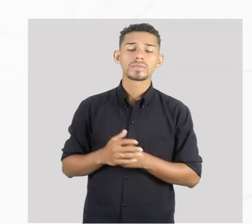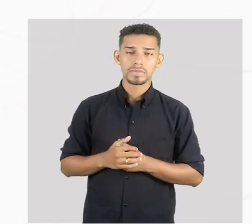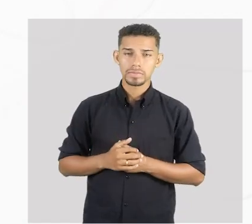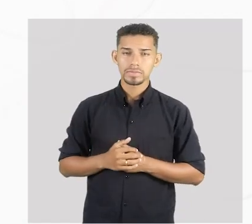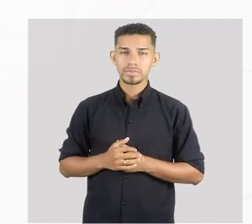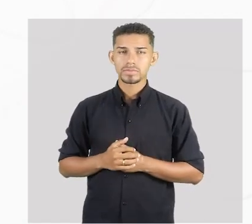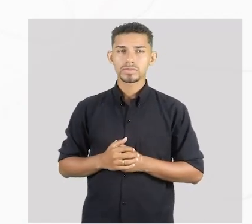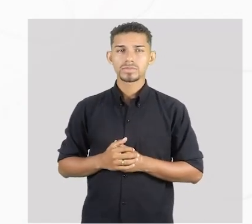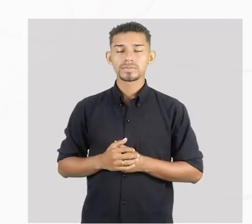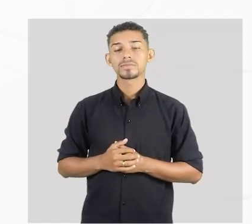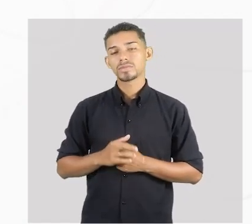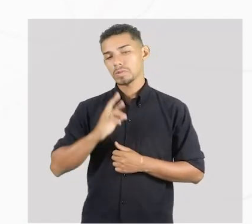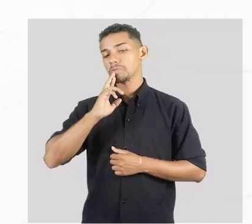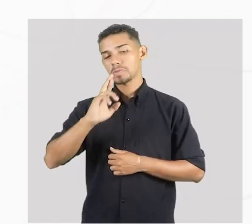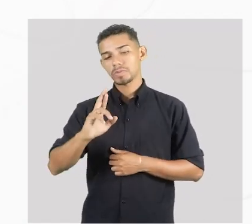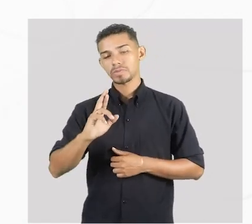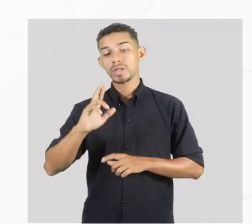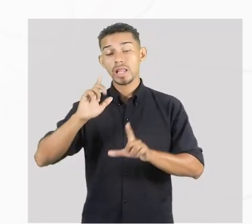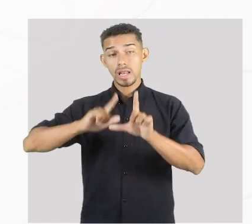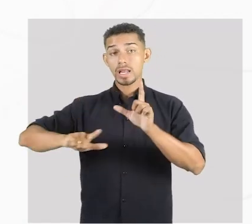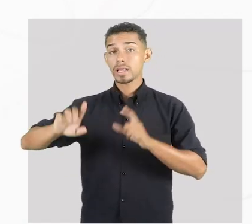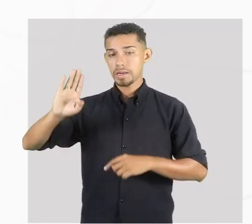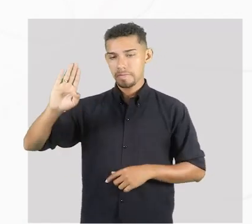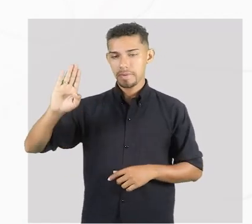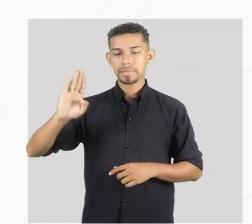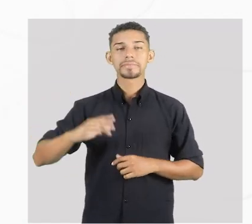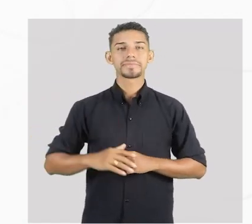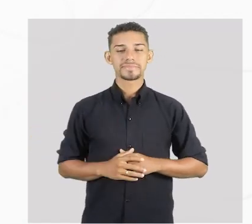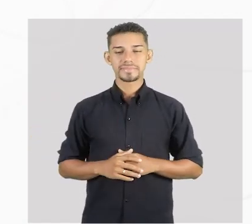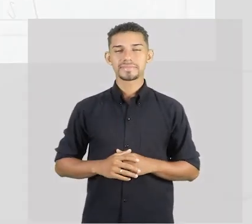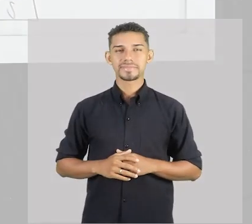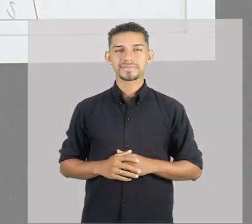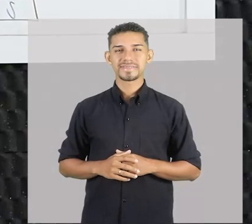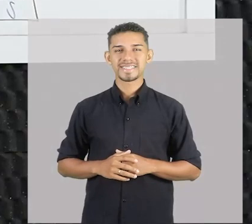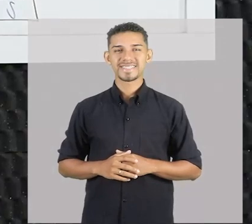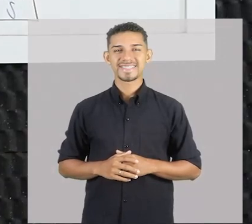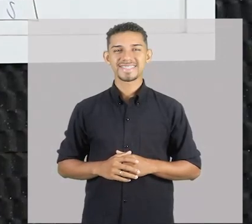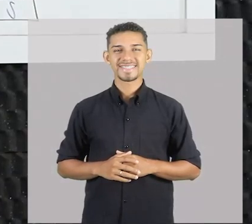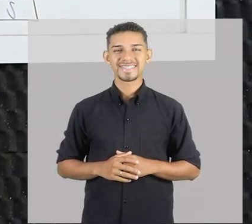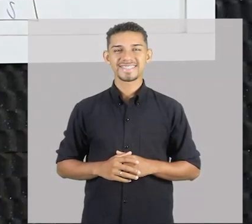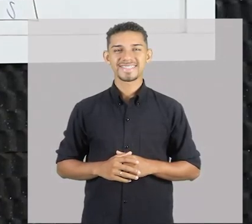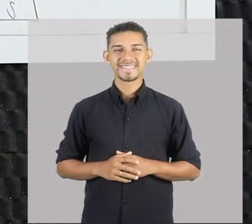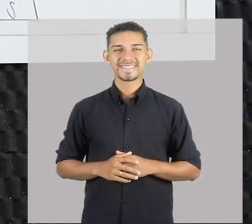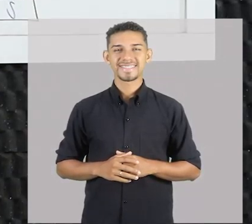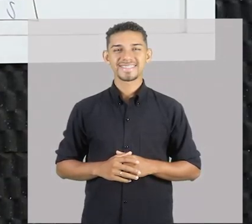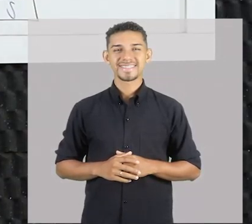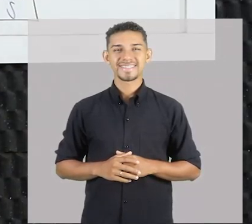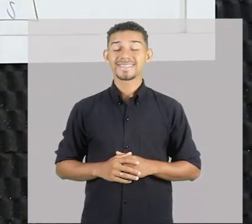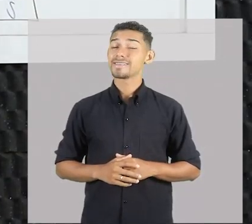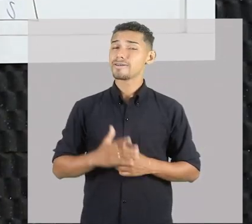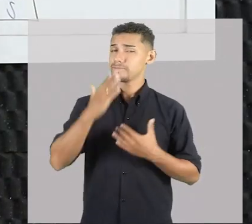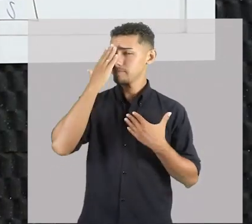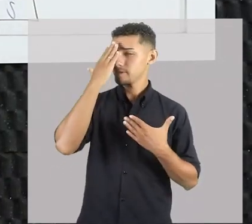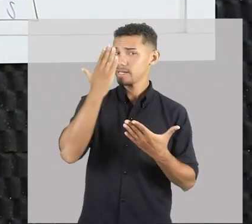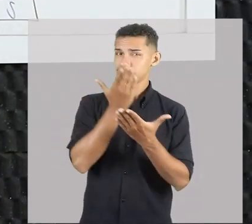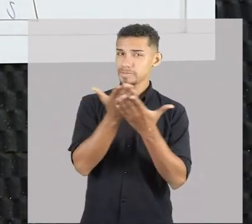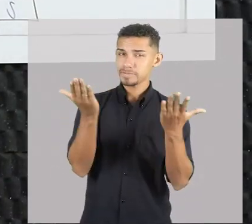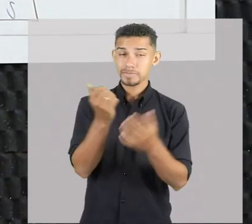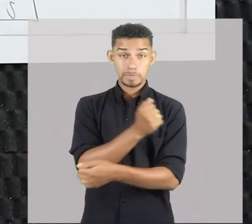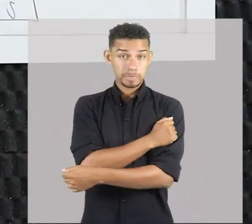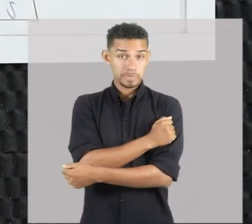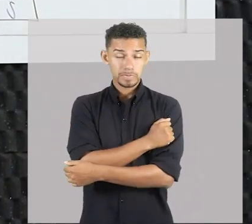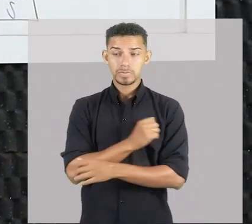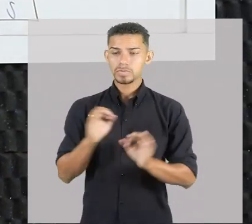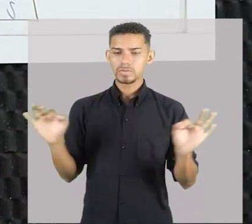slide, resposta letra B. Belezinha? Valeu, galera. Então, a gente vai ficando